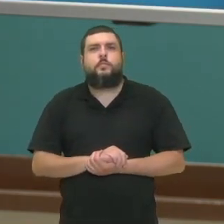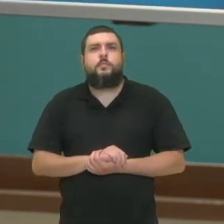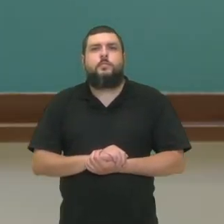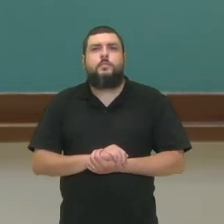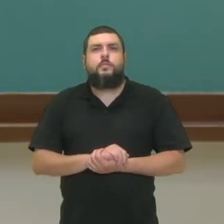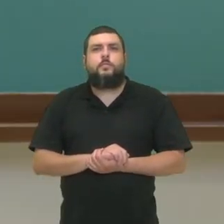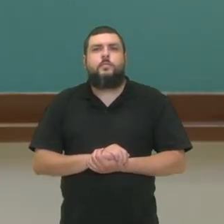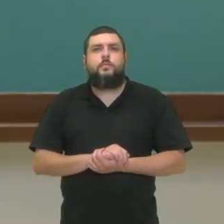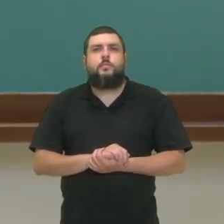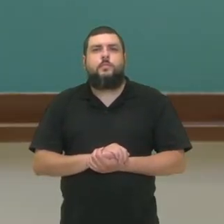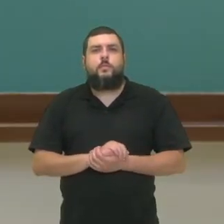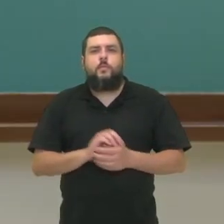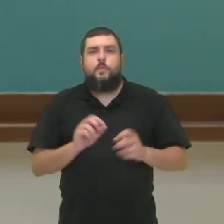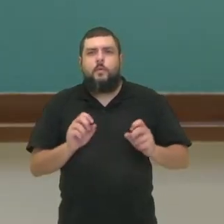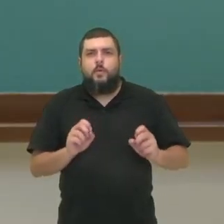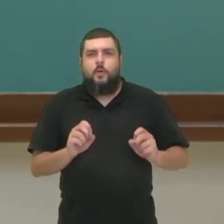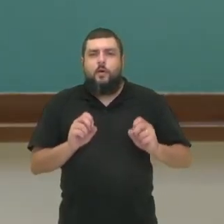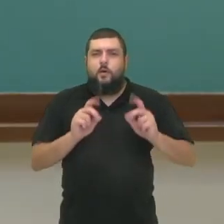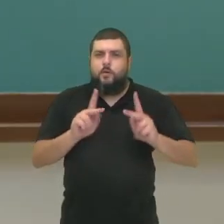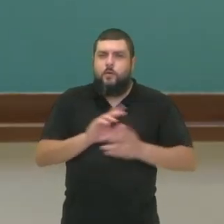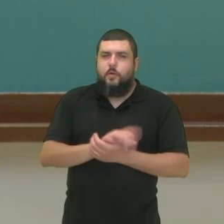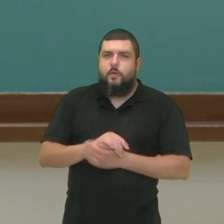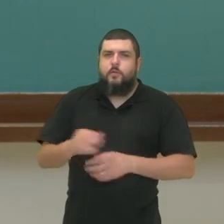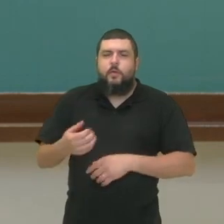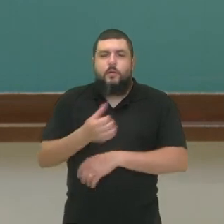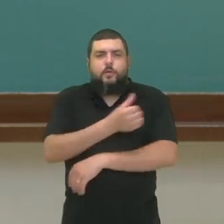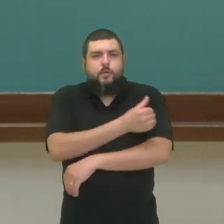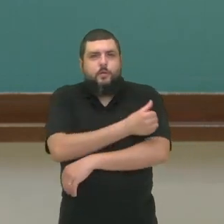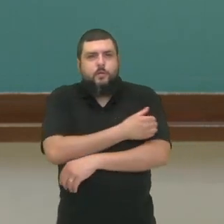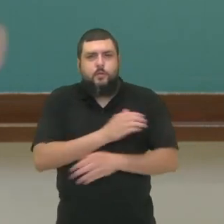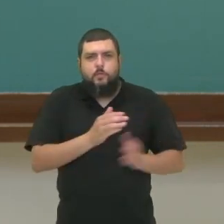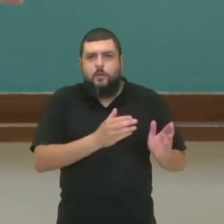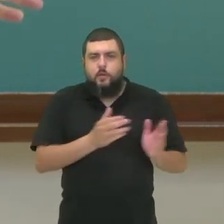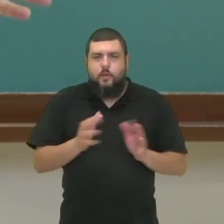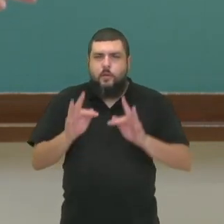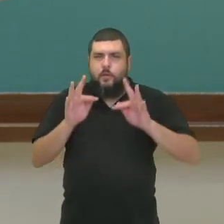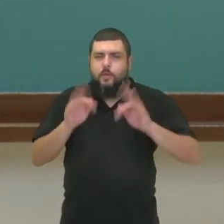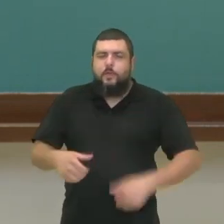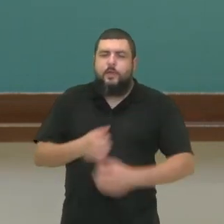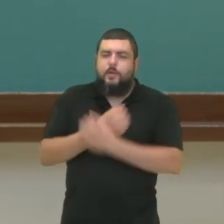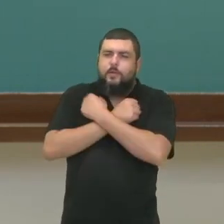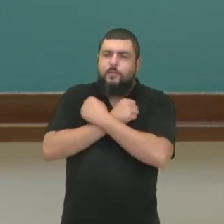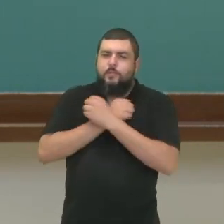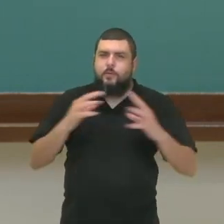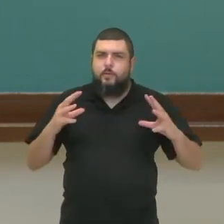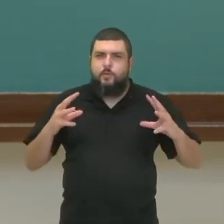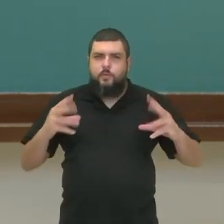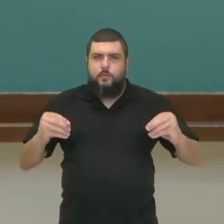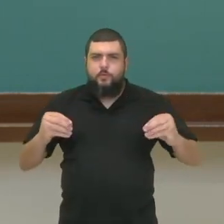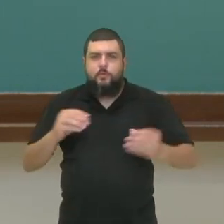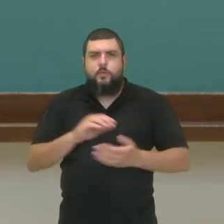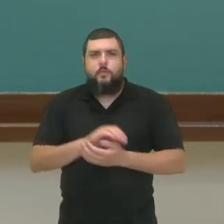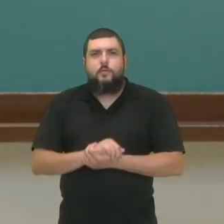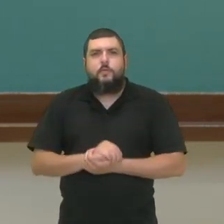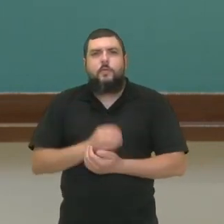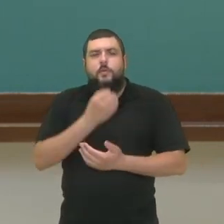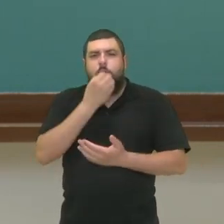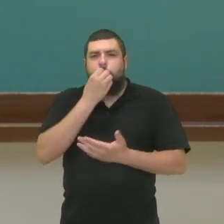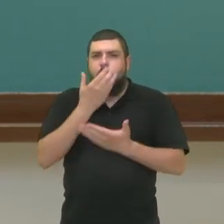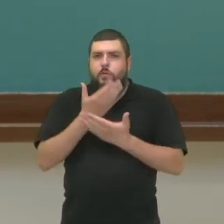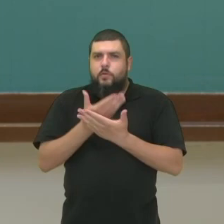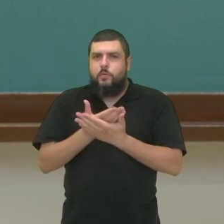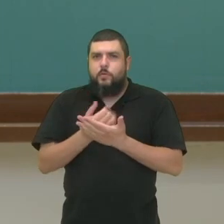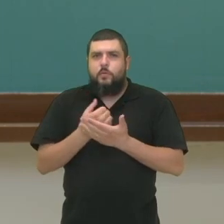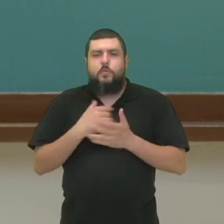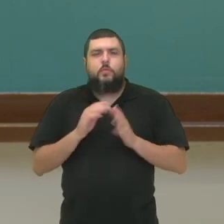rebeldes. Galerinha do Sexto, fechamos por hoje. Abraço para todo mundo aí. Bons